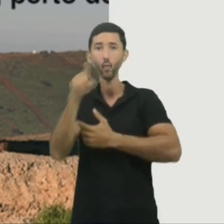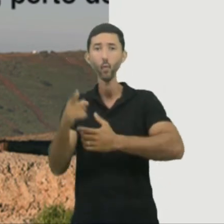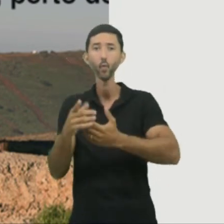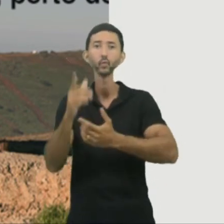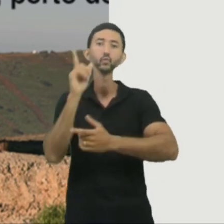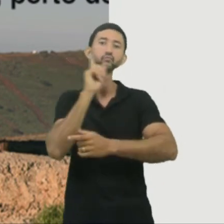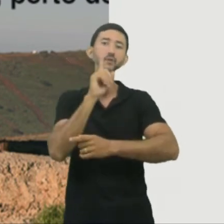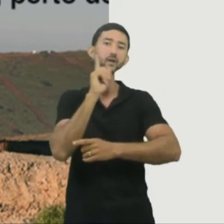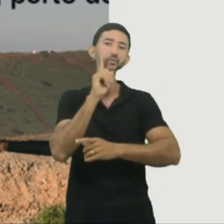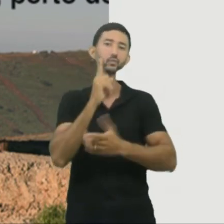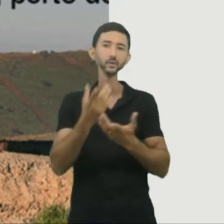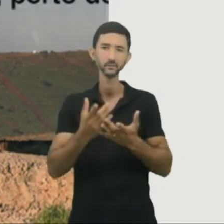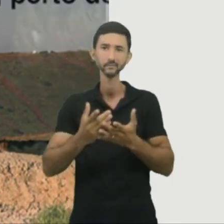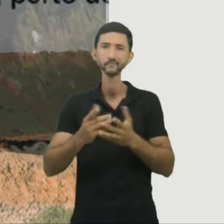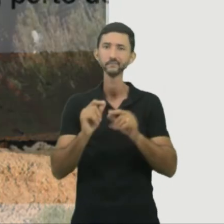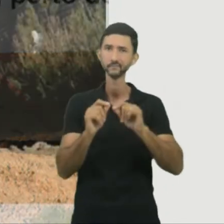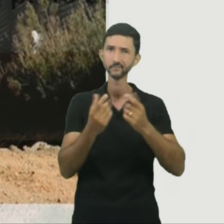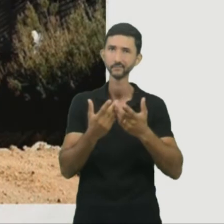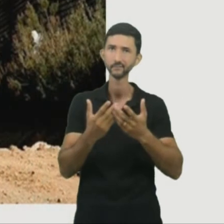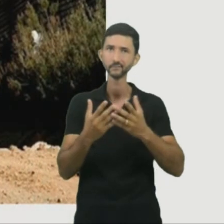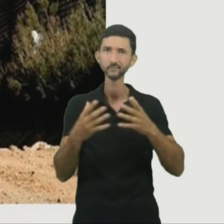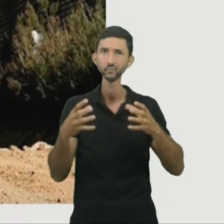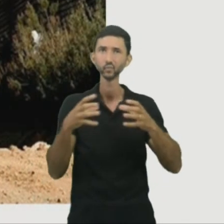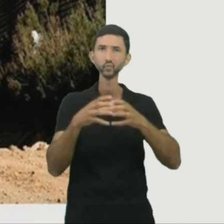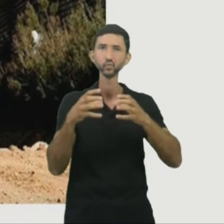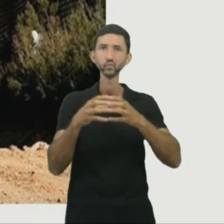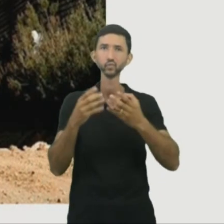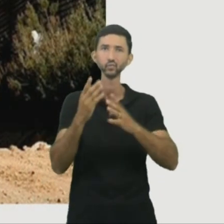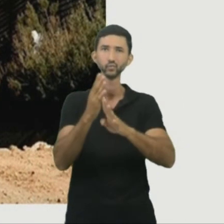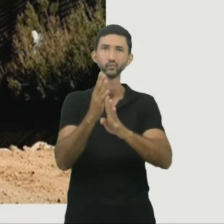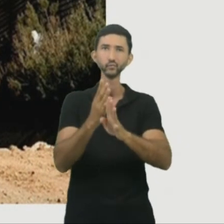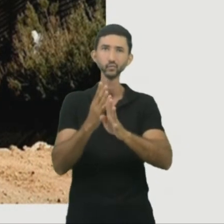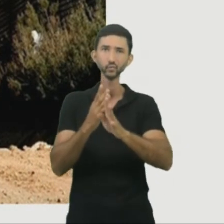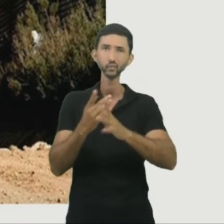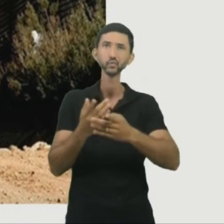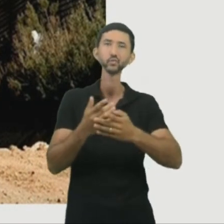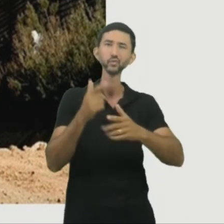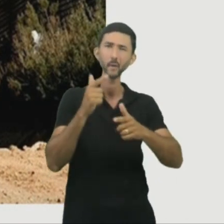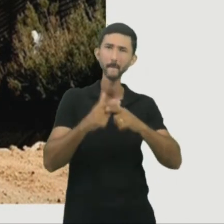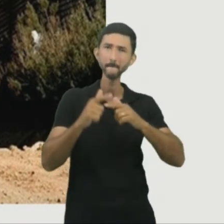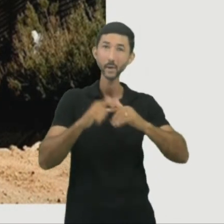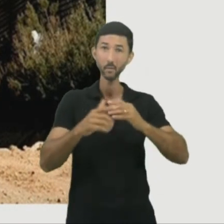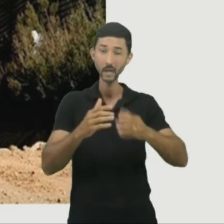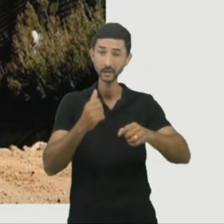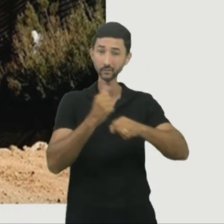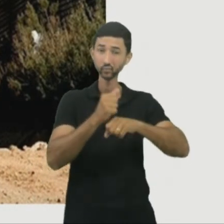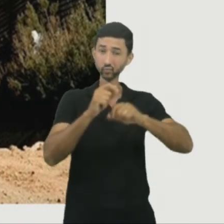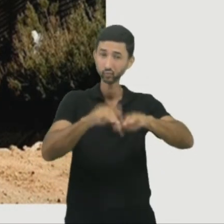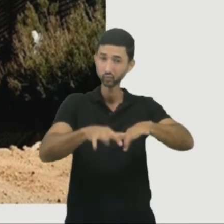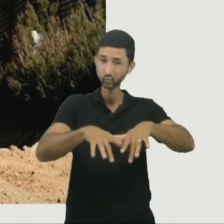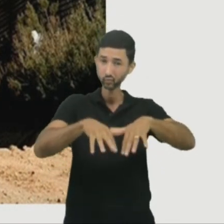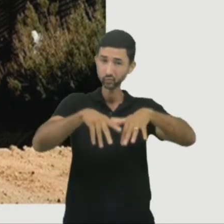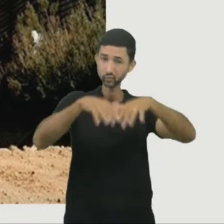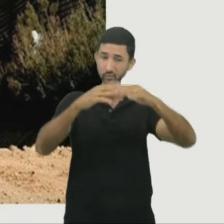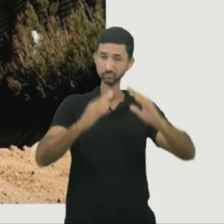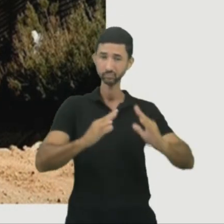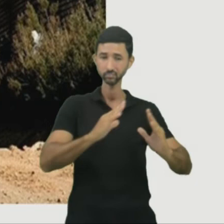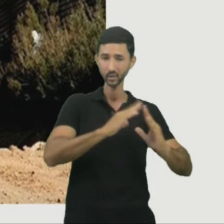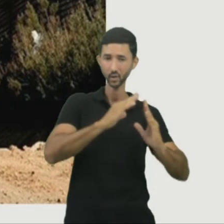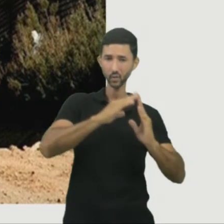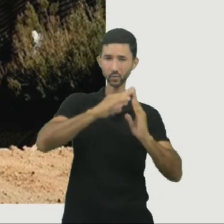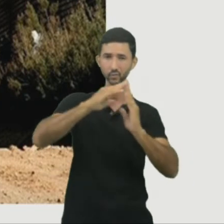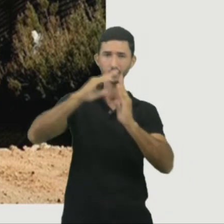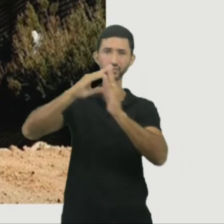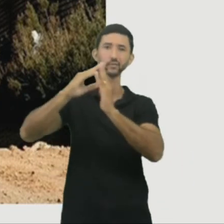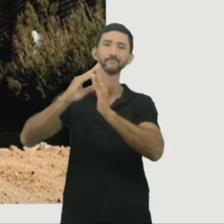sua direita. Começa a se concentrar um processo de favelização na fronteira com os